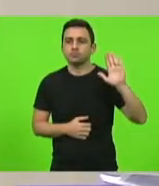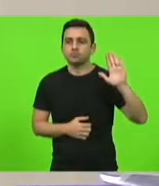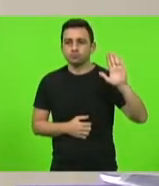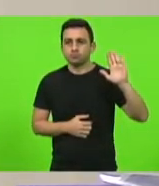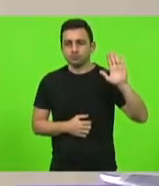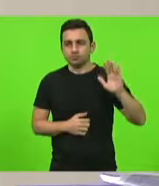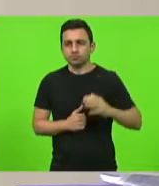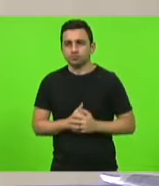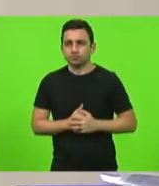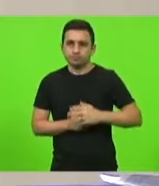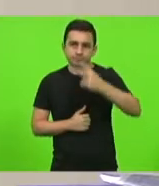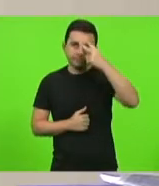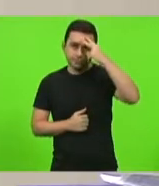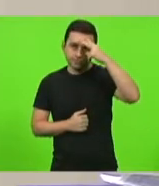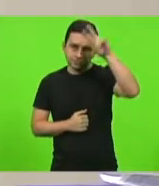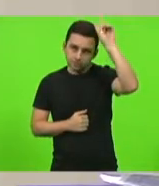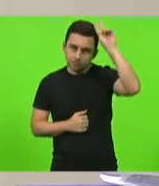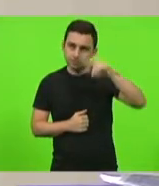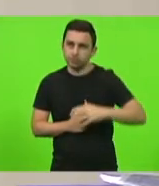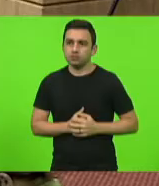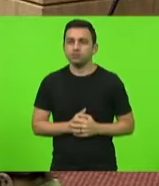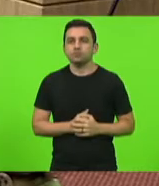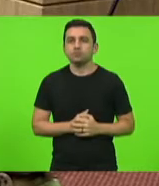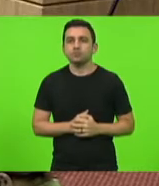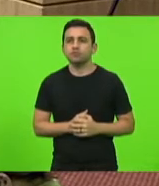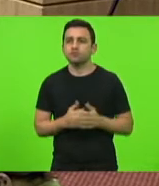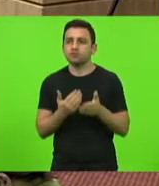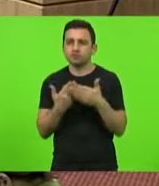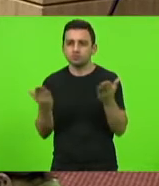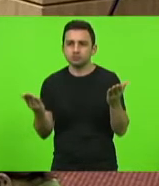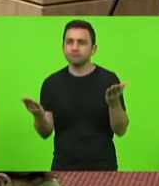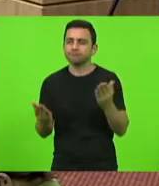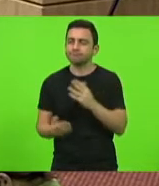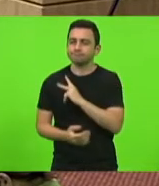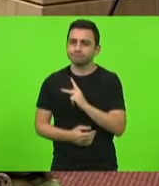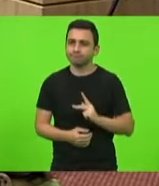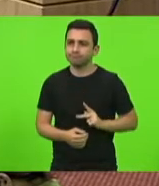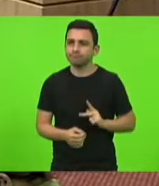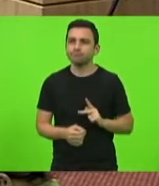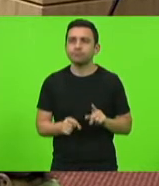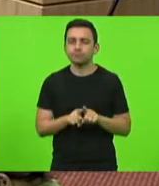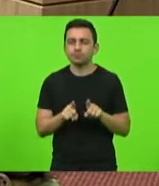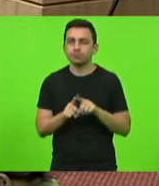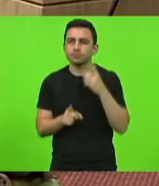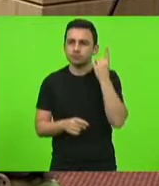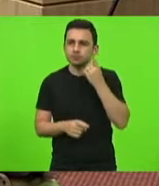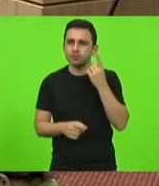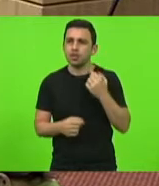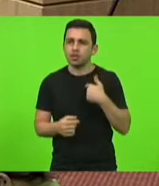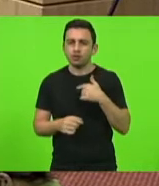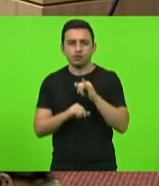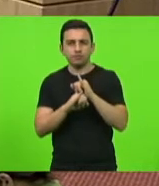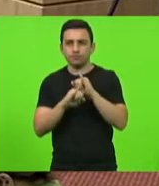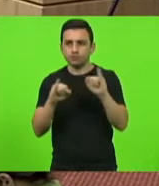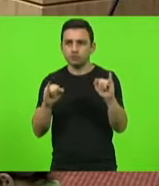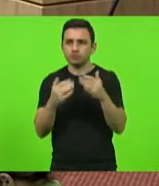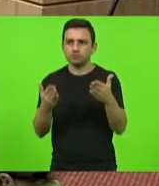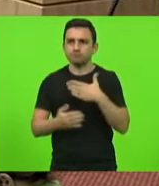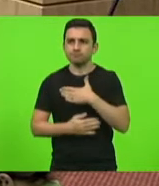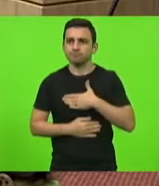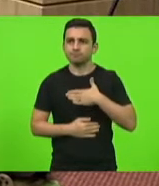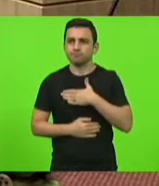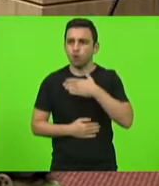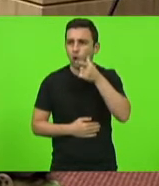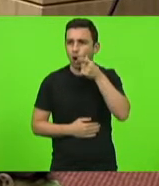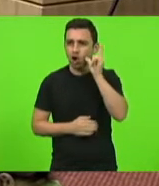doutor Vicente Caro Preso. Senhor presidente, senhoras e senhores parlamentares, comunico com uma satisfação muito grande, foi publicado ontem